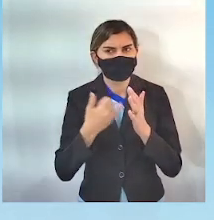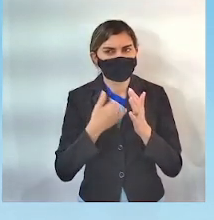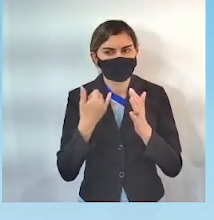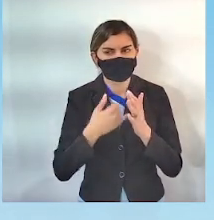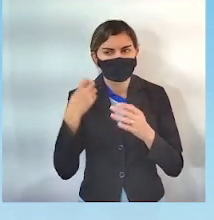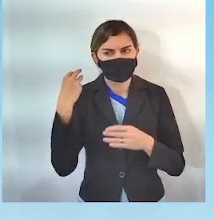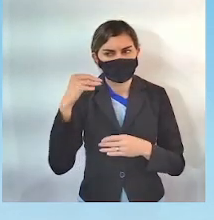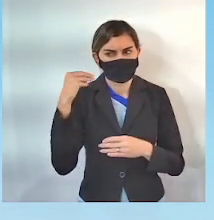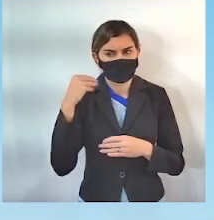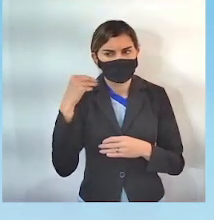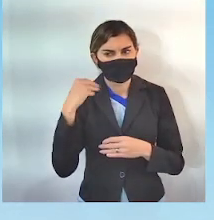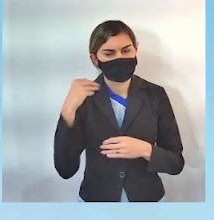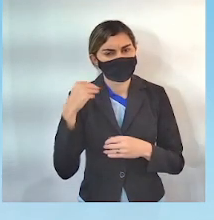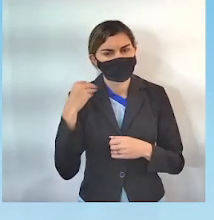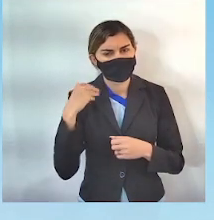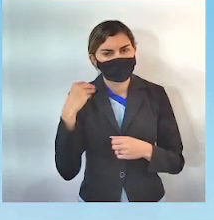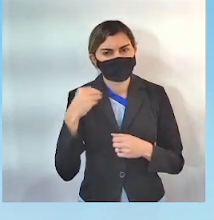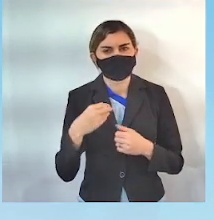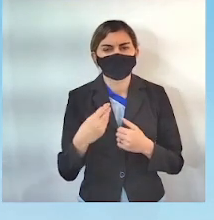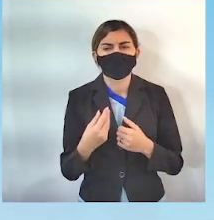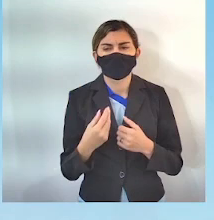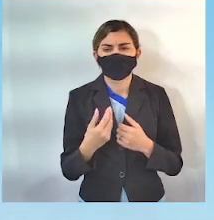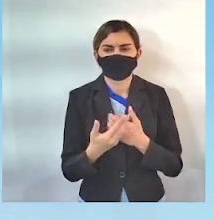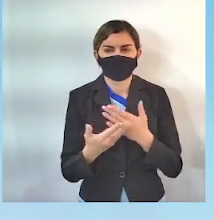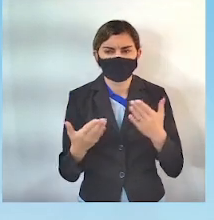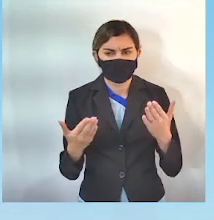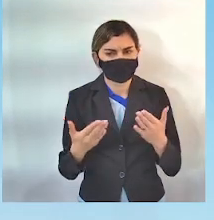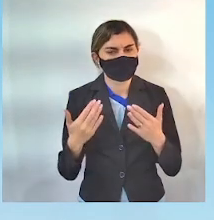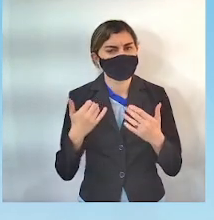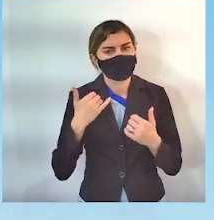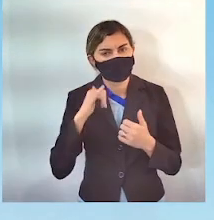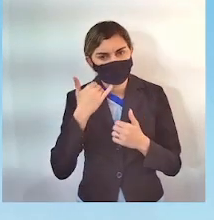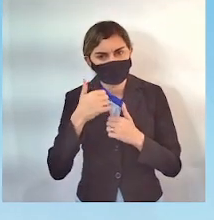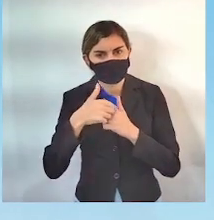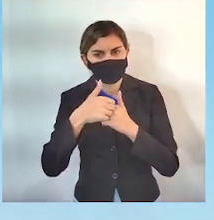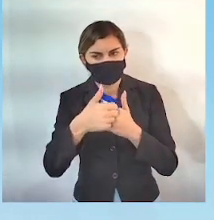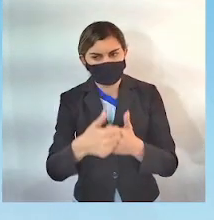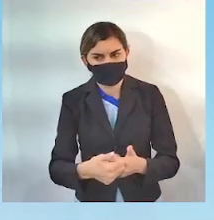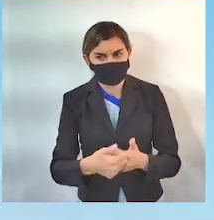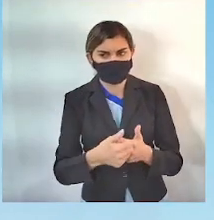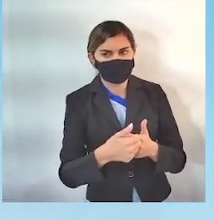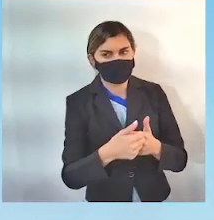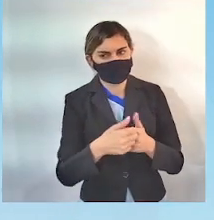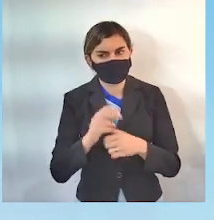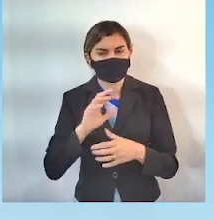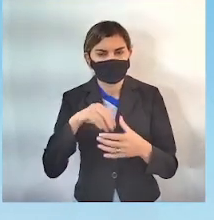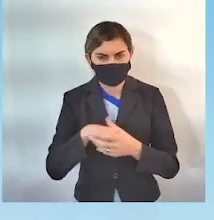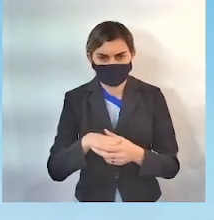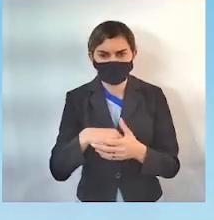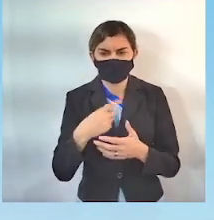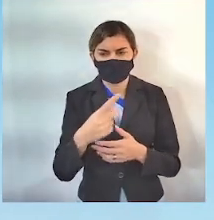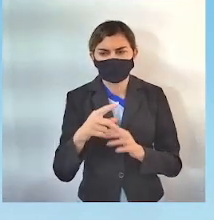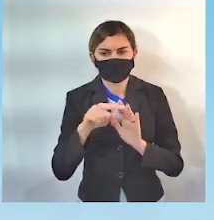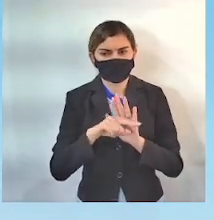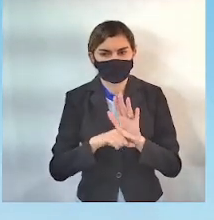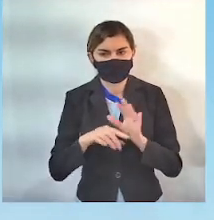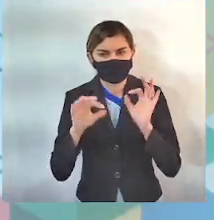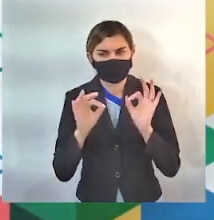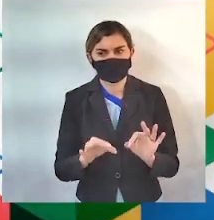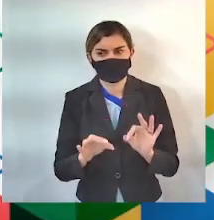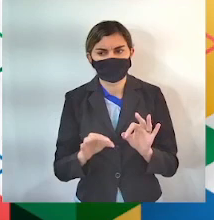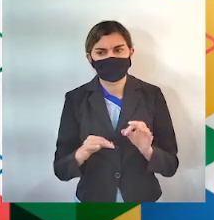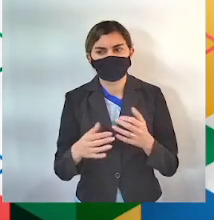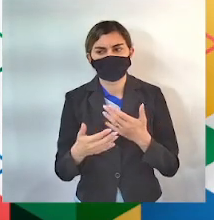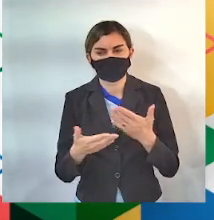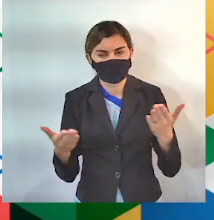o sininho, certo? Vá também no Instagram, siga a página, fique por dentro da nossa programação, certo?